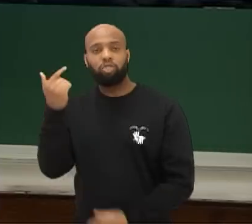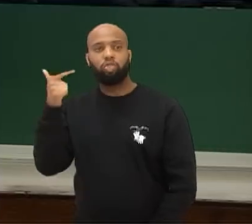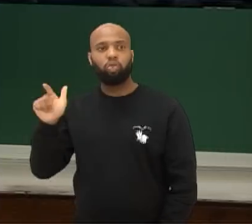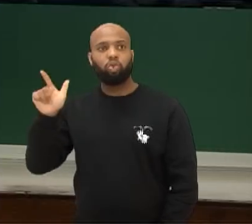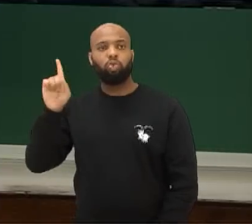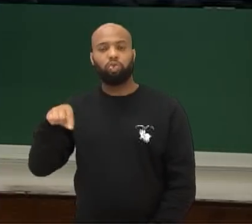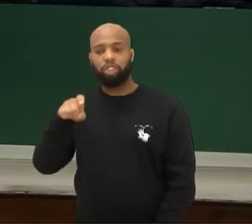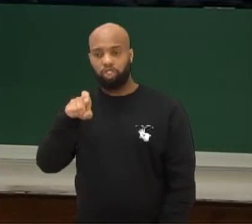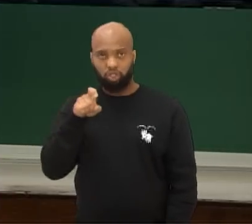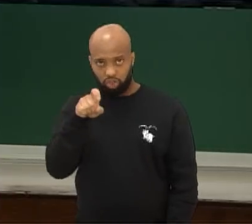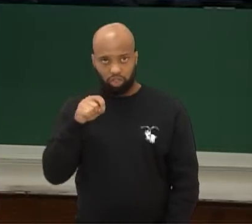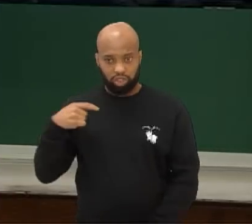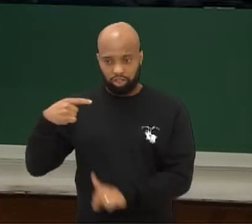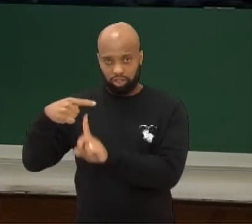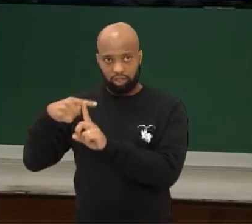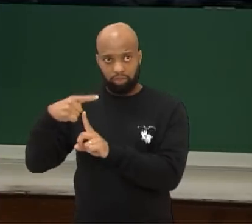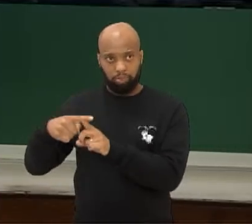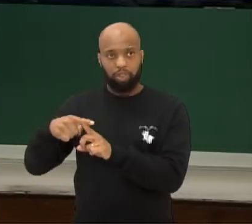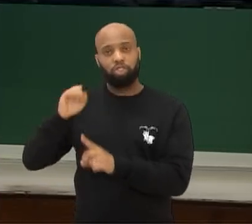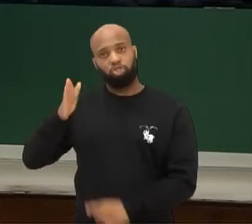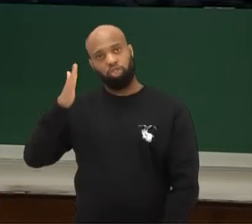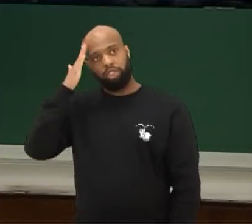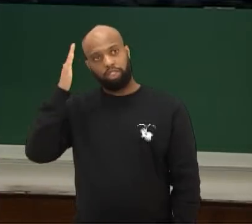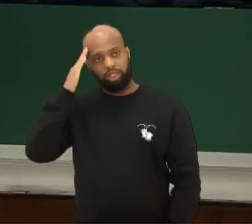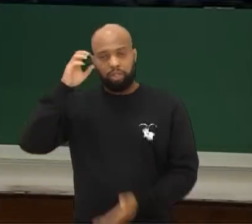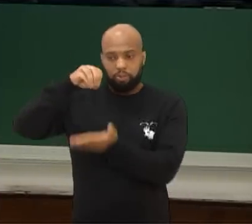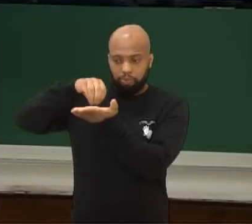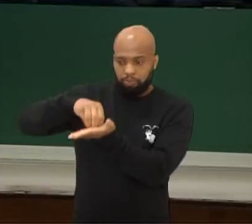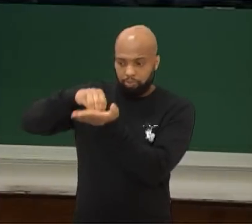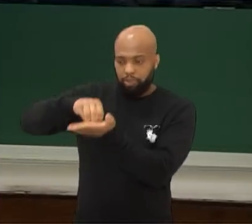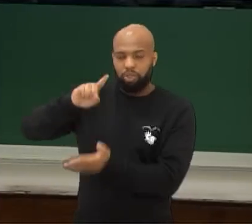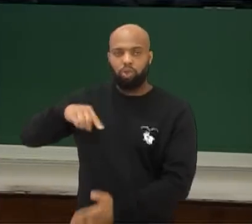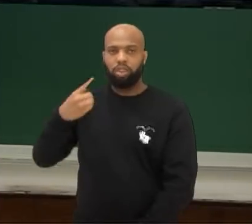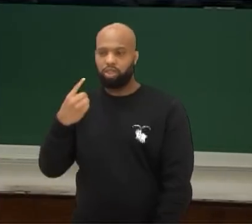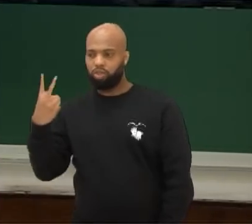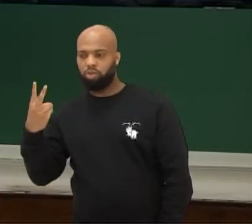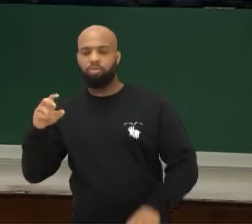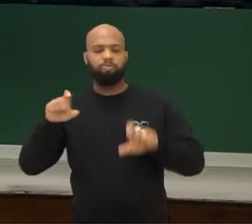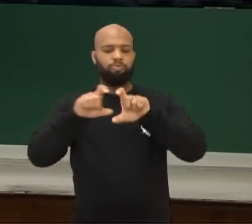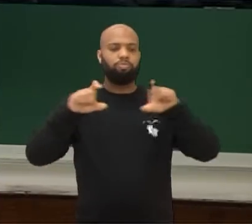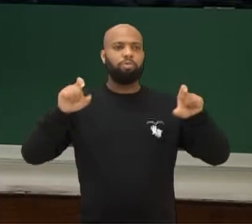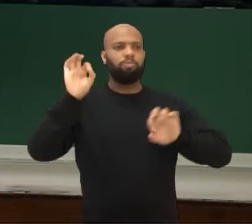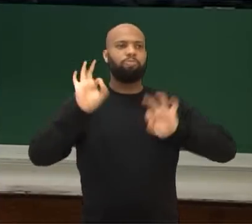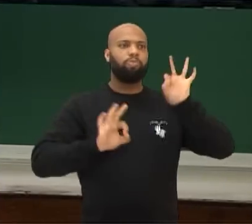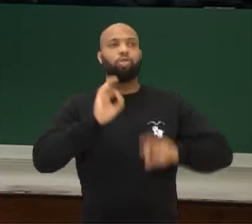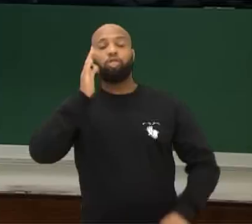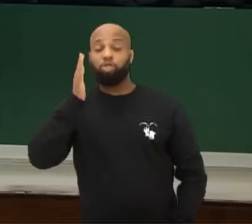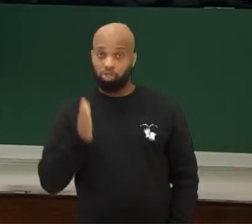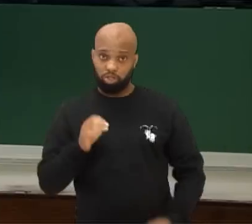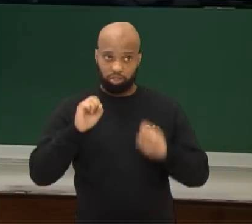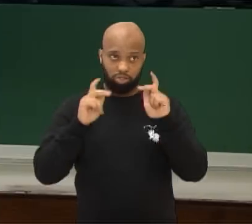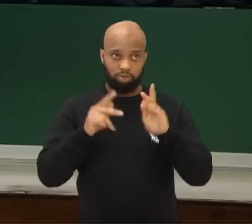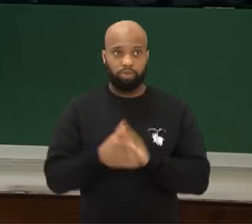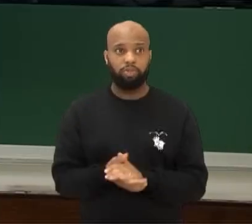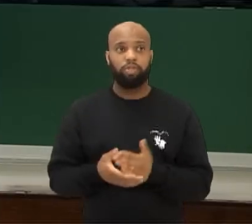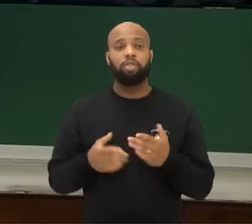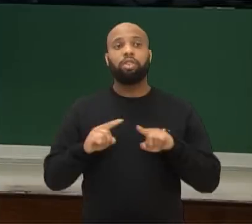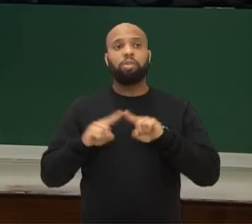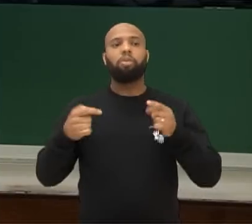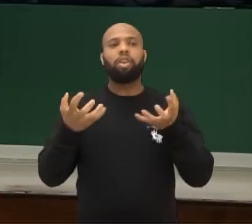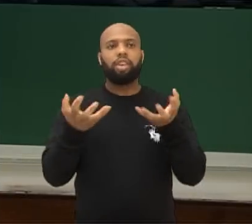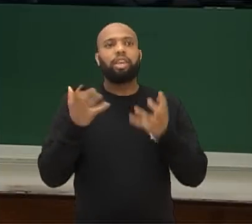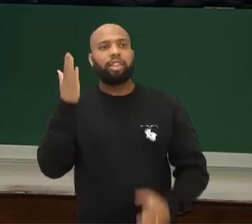de x, mais o valor conhecido, que é 12. Então, montamos a nossa equação, tudo bem? Só que